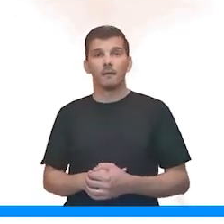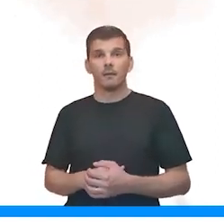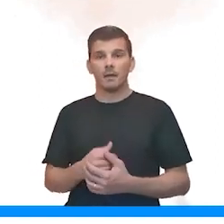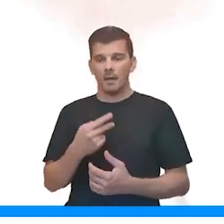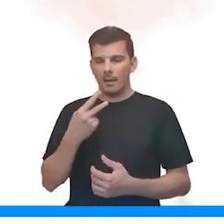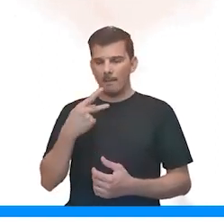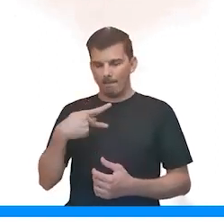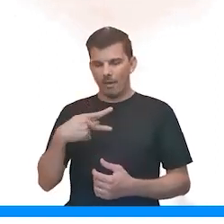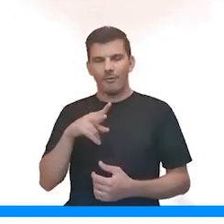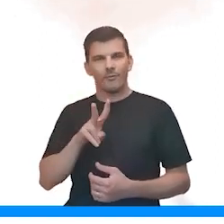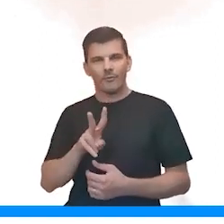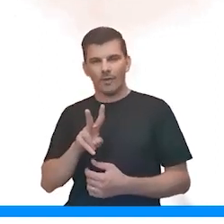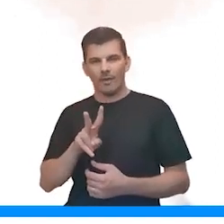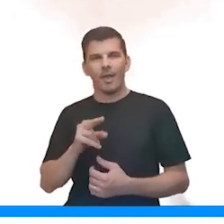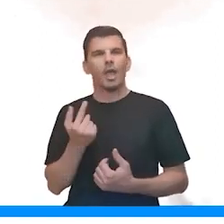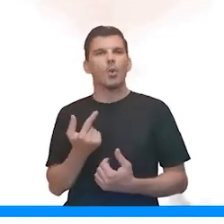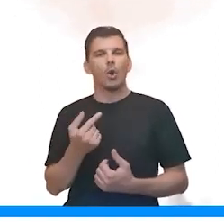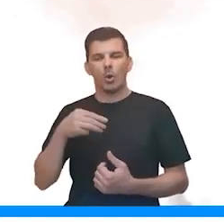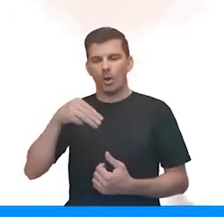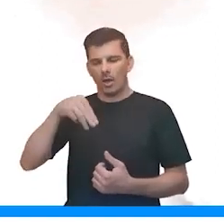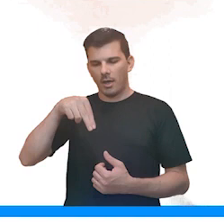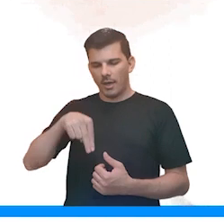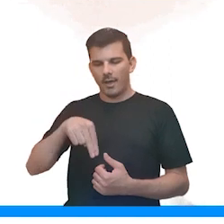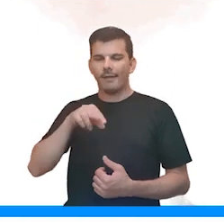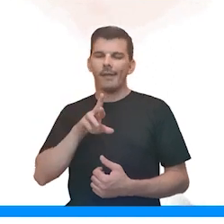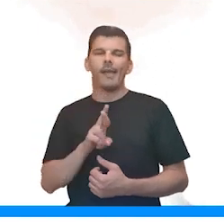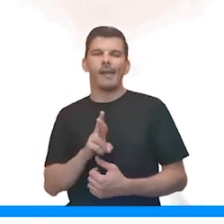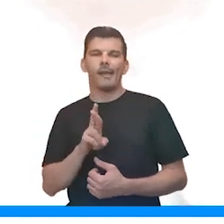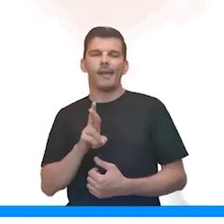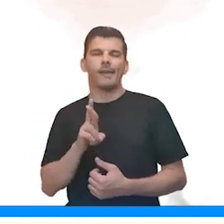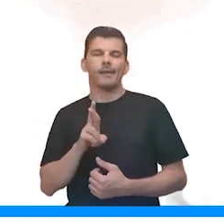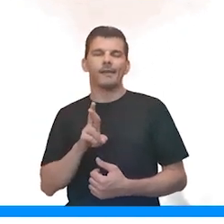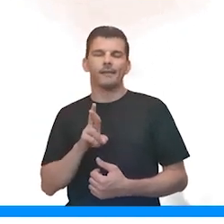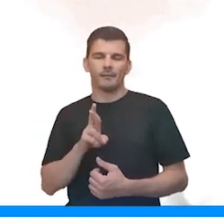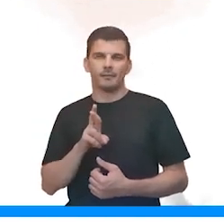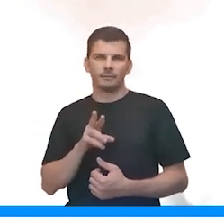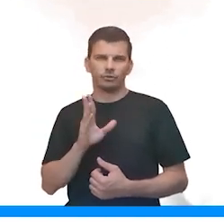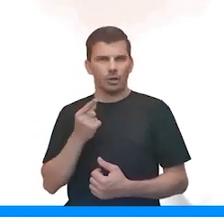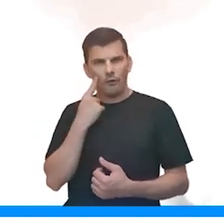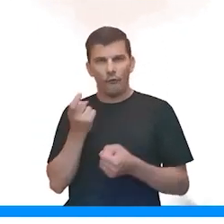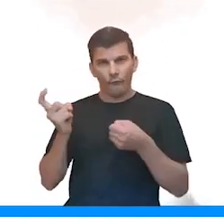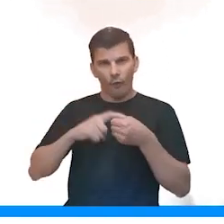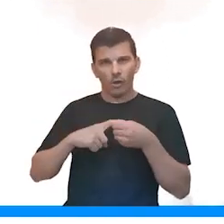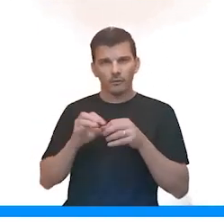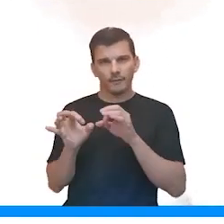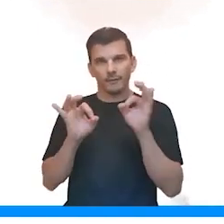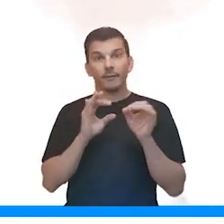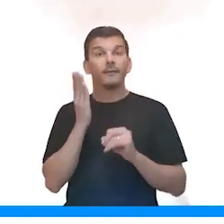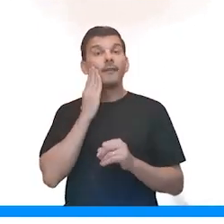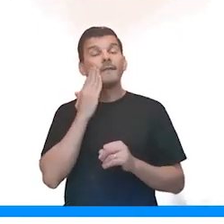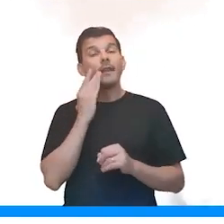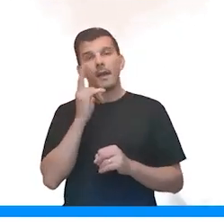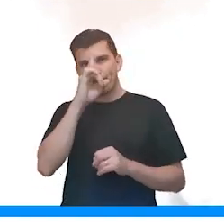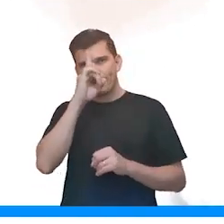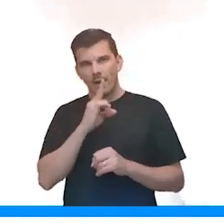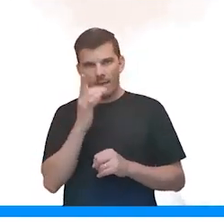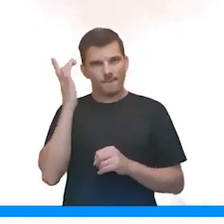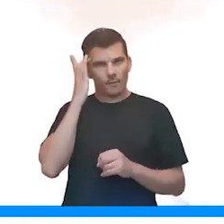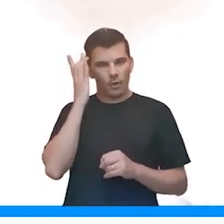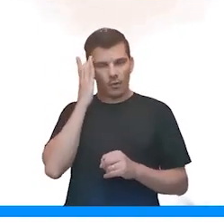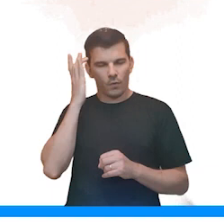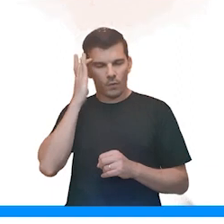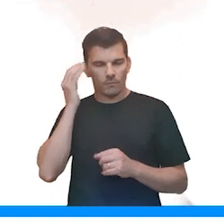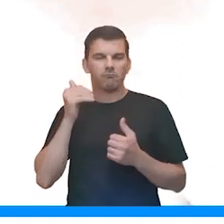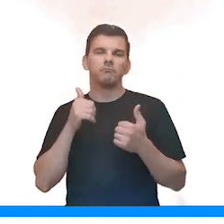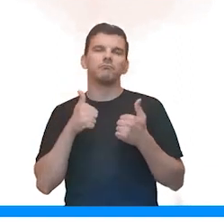coerente. PV, pressão vezes volume, é igual a NR, NR, né, são a questão da massa molar ali